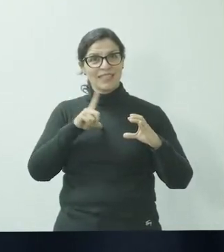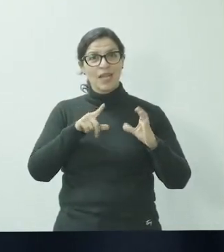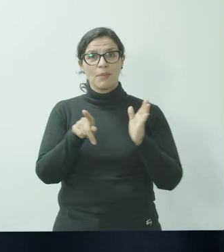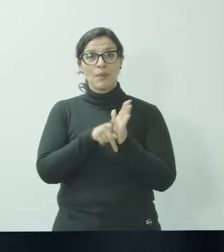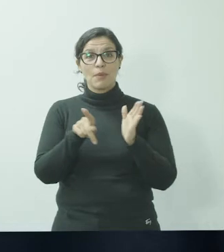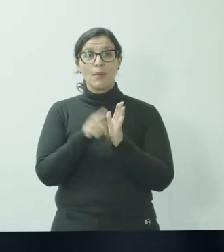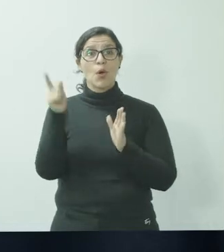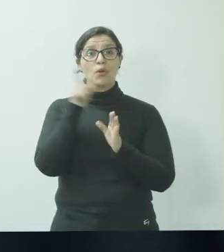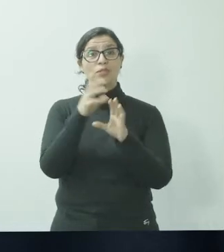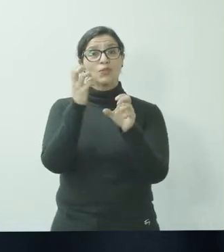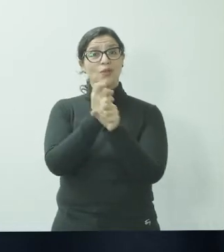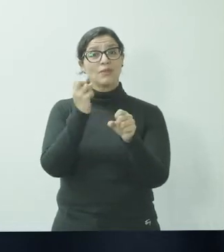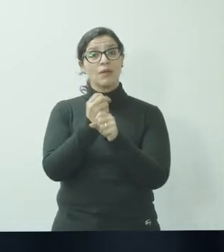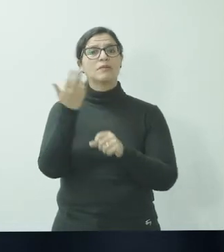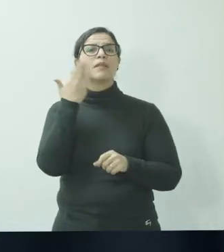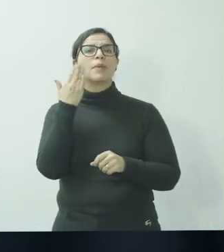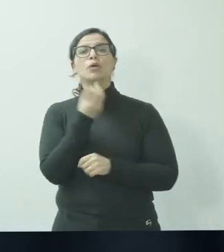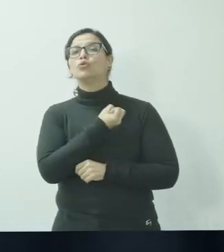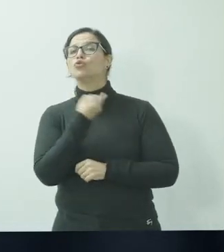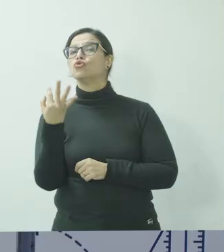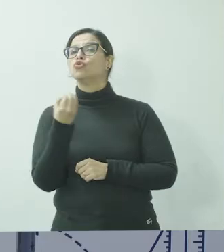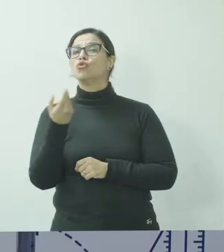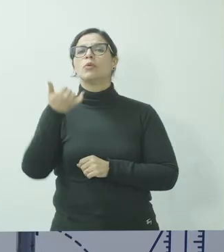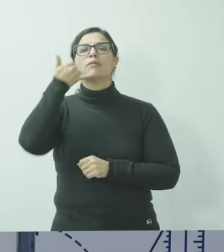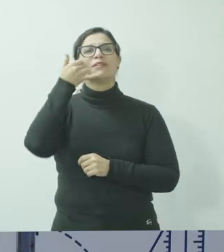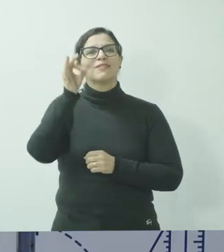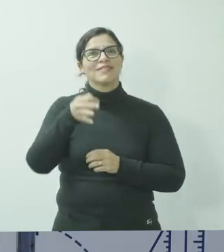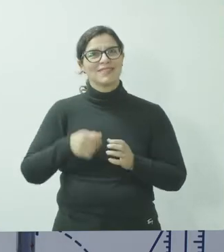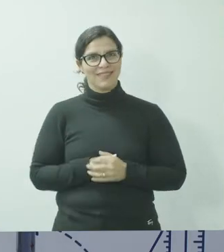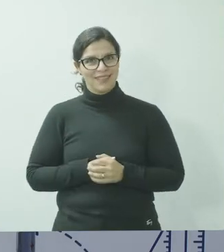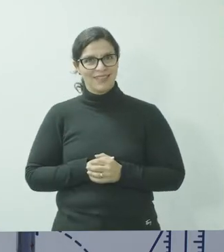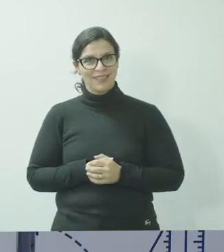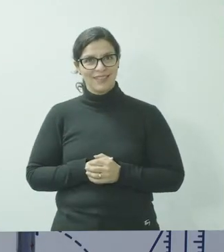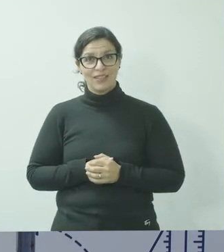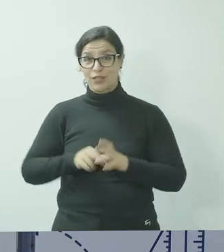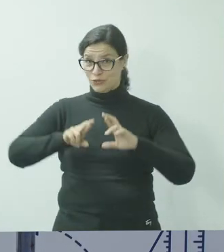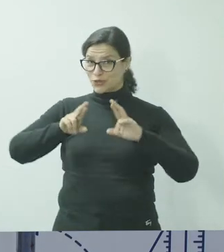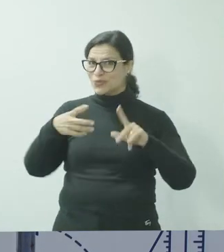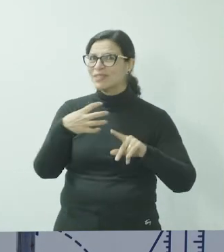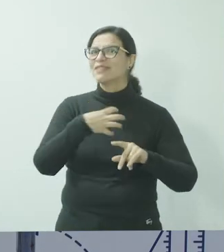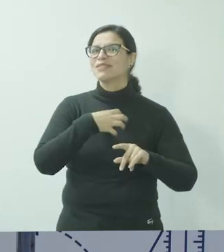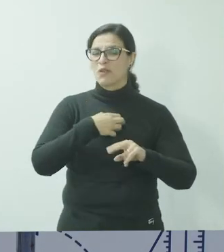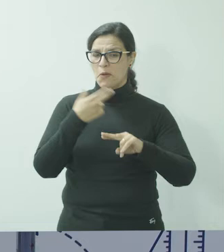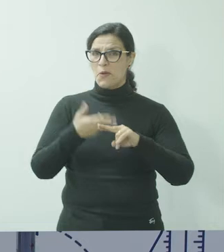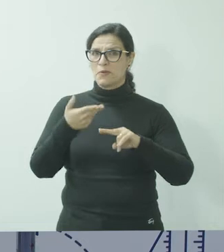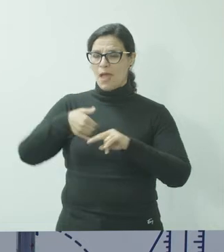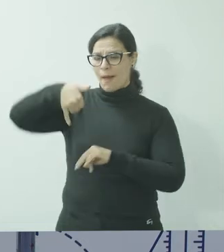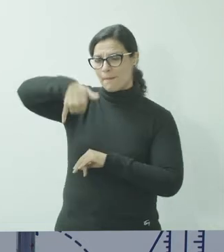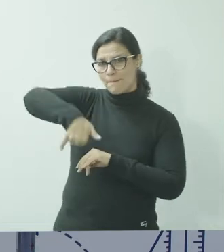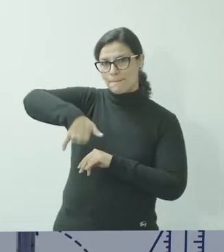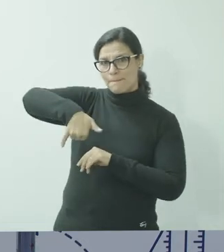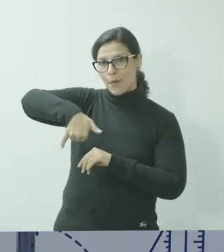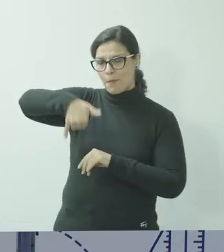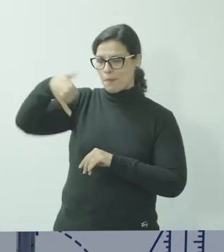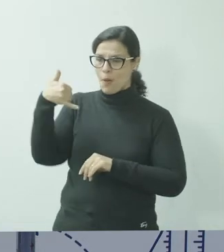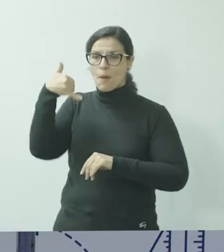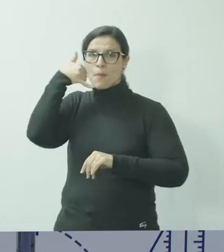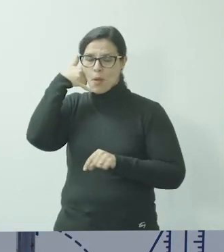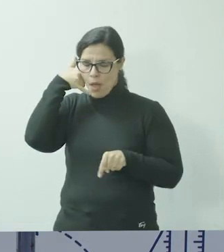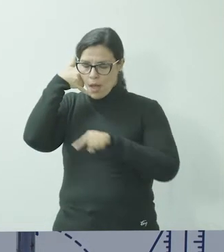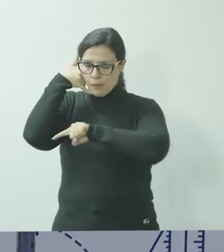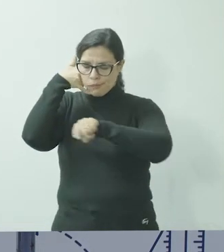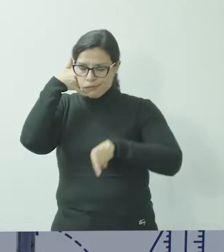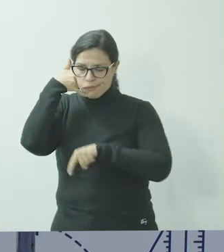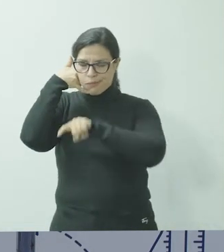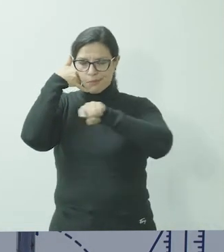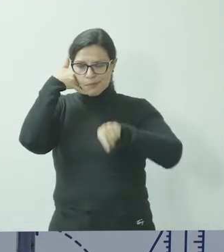até você finalizar ali o número do telefone então era bem diferente do que a gente está acostumado a